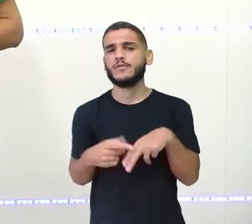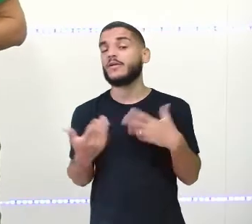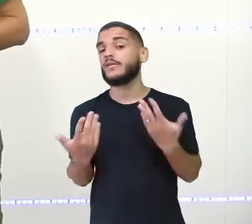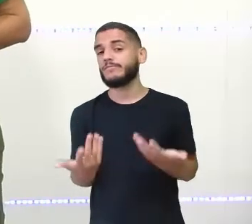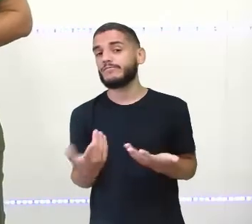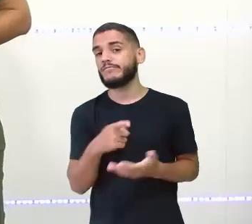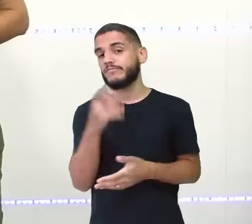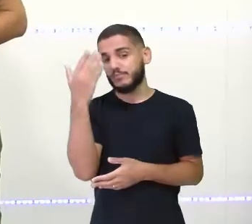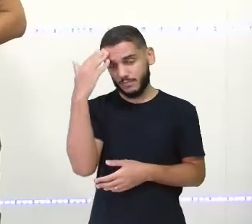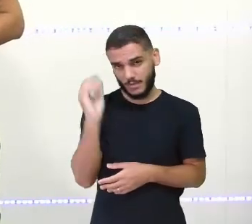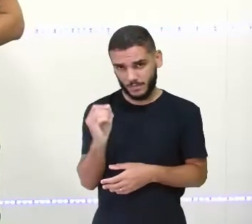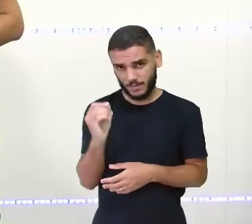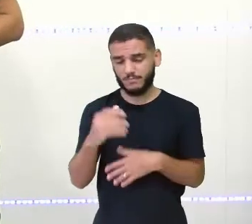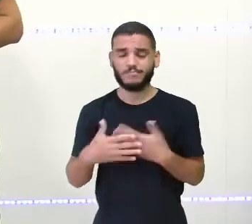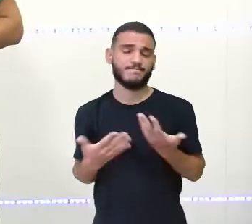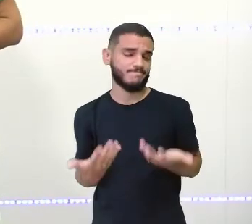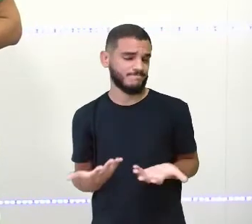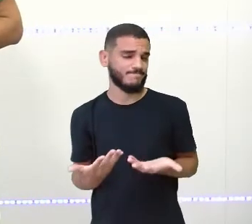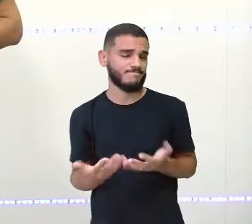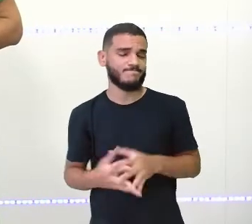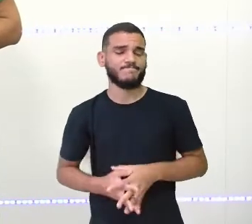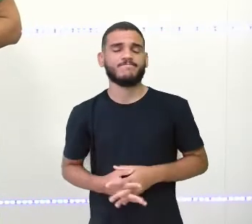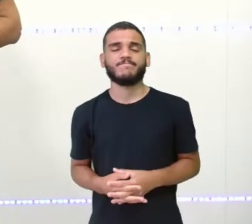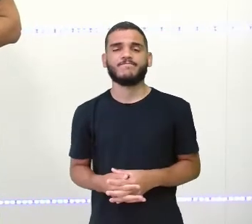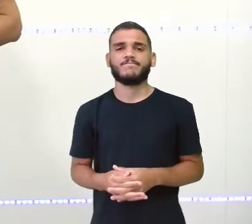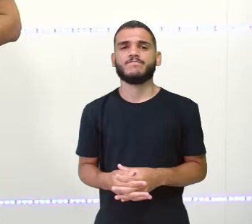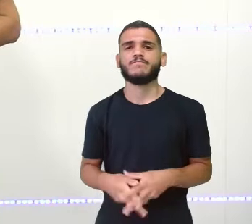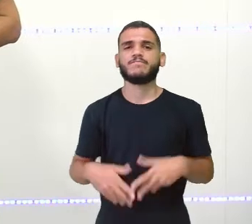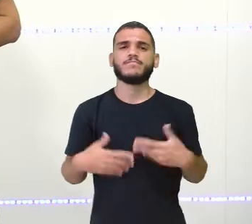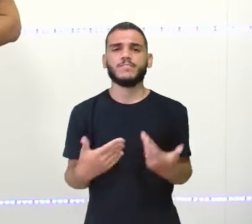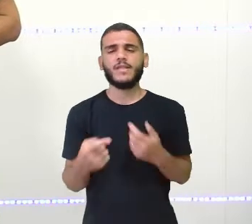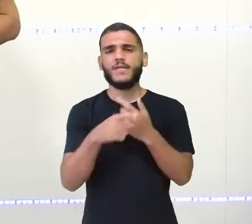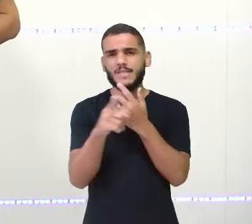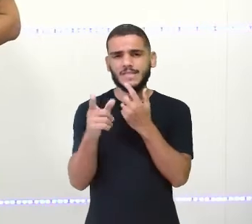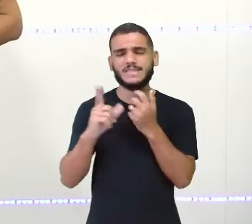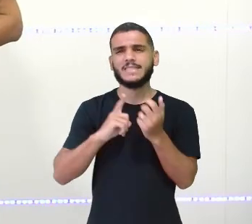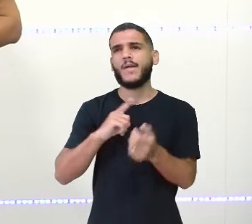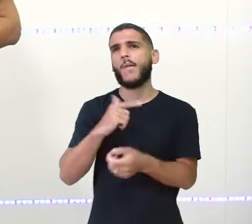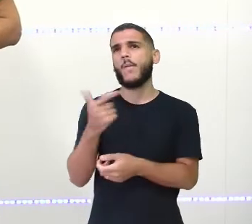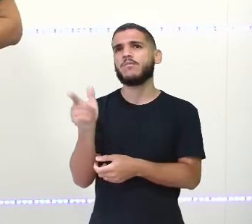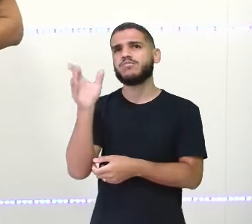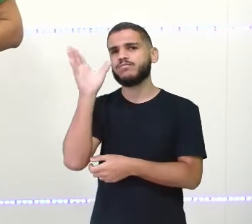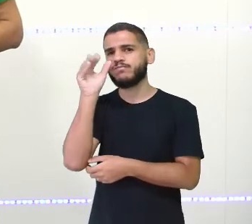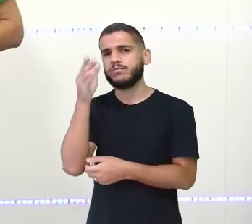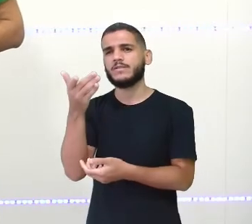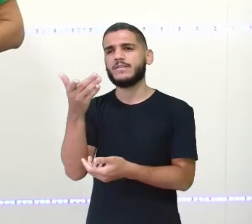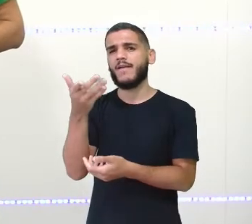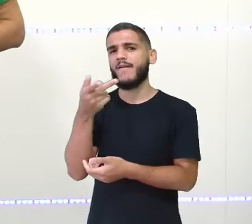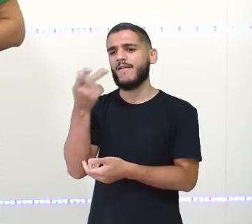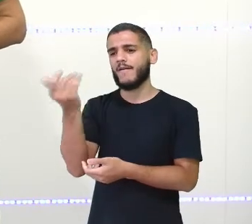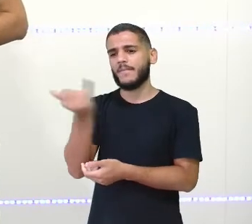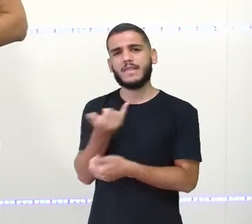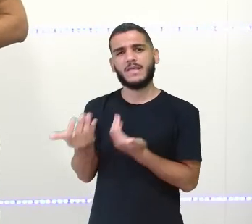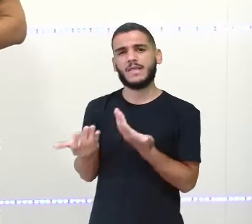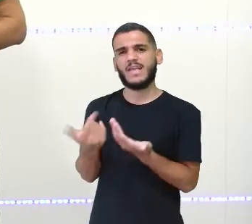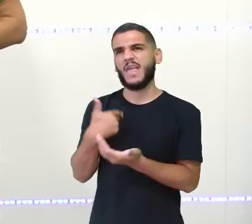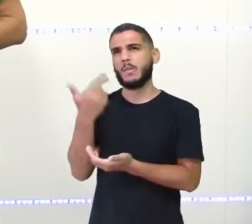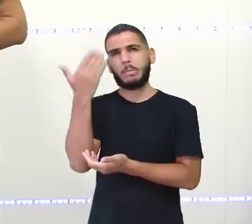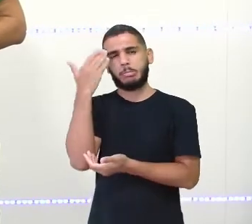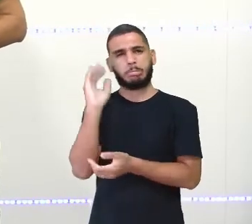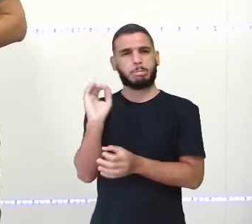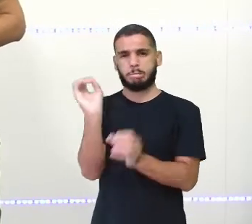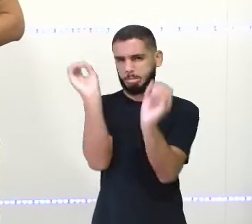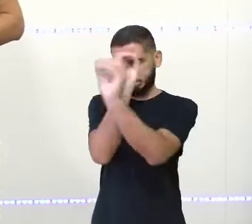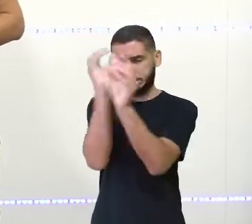nos seus membros inferiores. Vocês sabiam disso? Vocês têm alguma outra curiosidade para contar aqui, que por acaso eu não